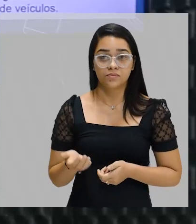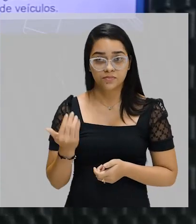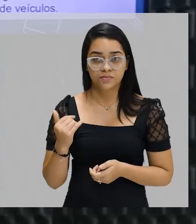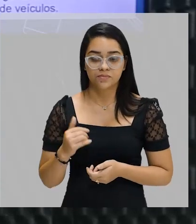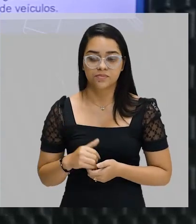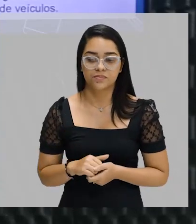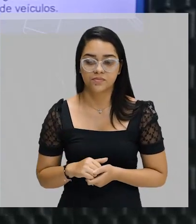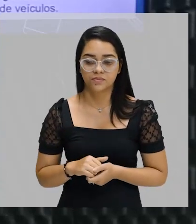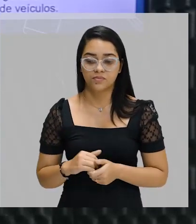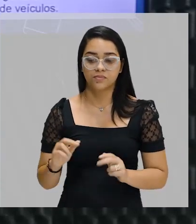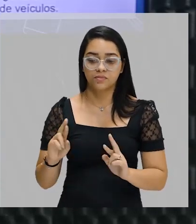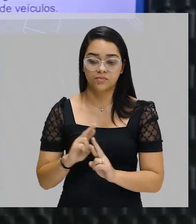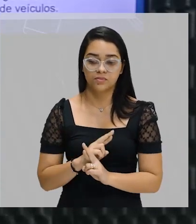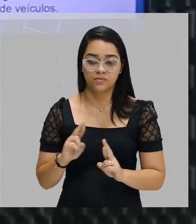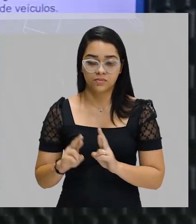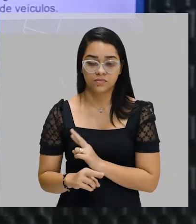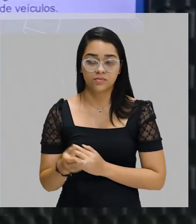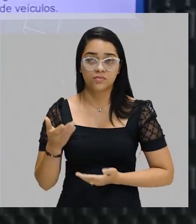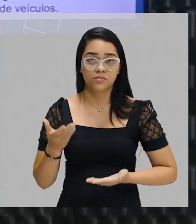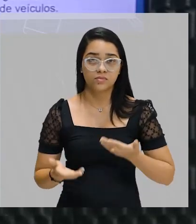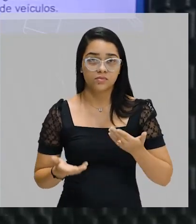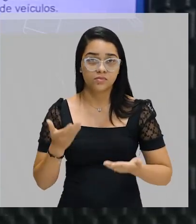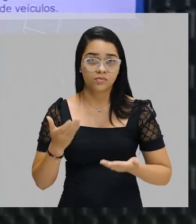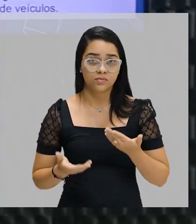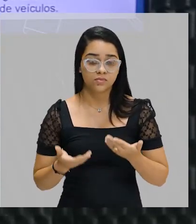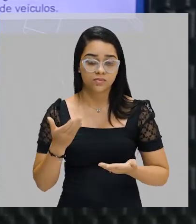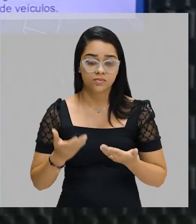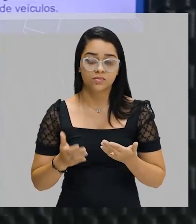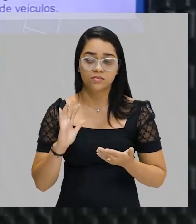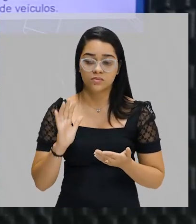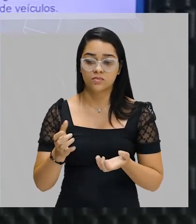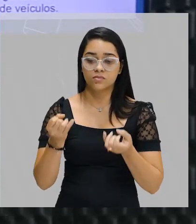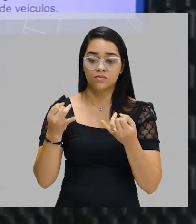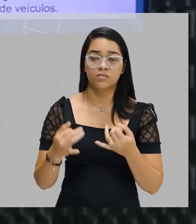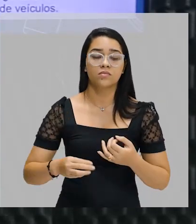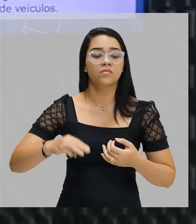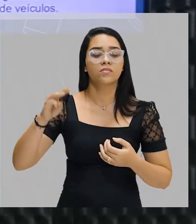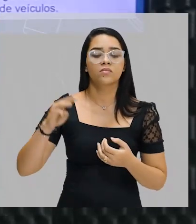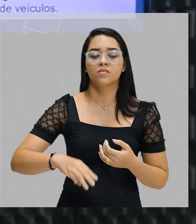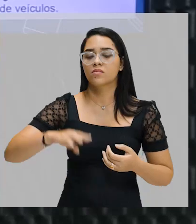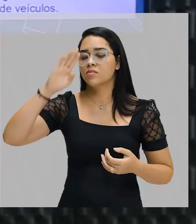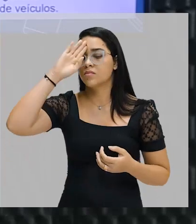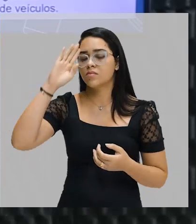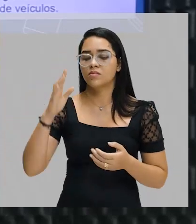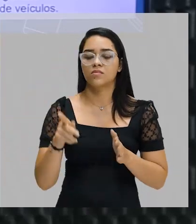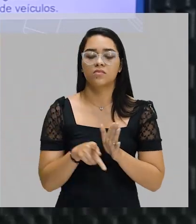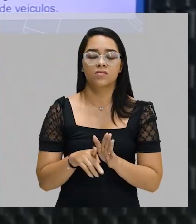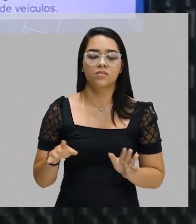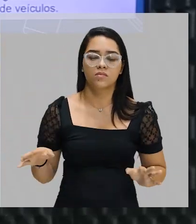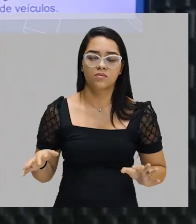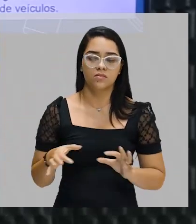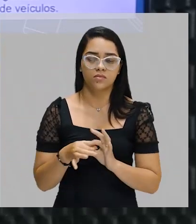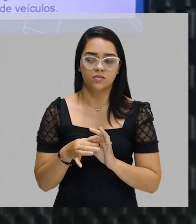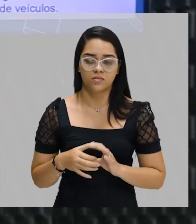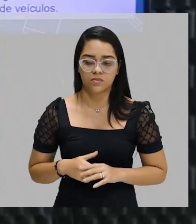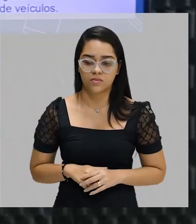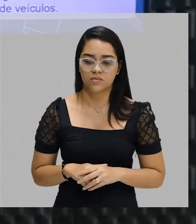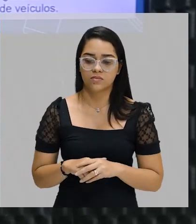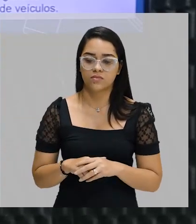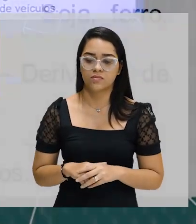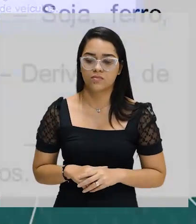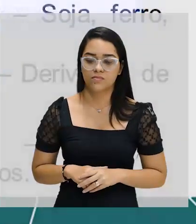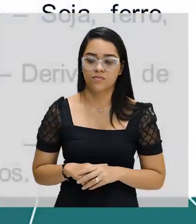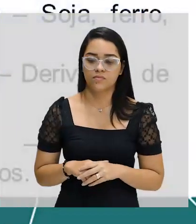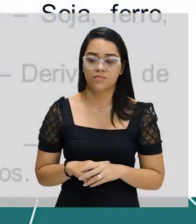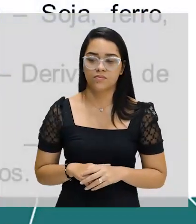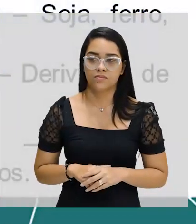evoluir. Em relação à nossa balança comercial, como eu te falei, quem são os nossos principais parceiros econômicos? Quando